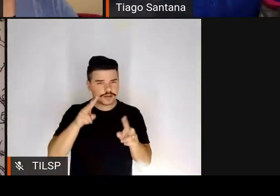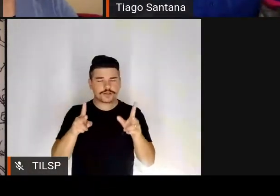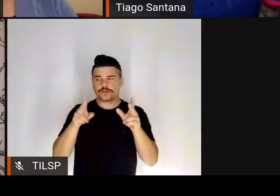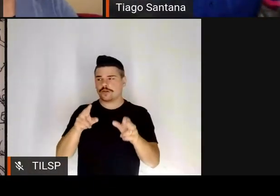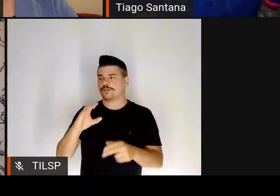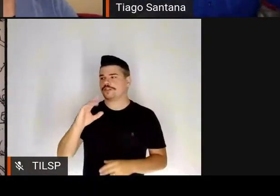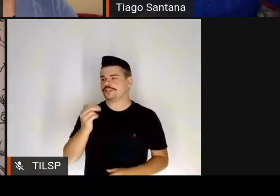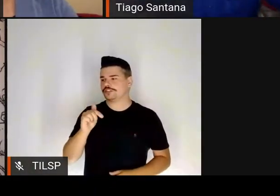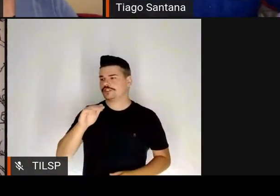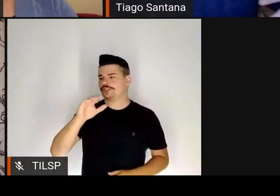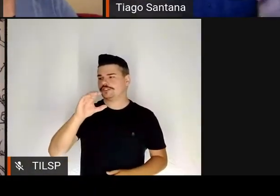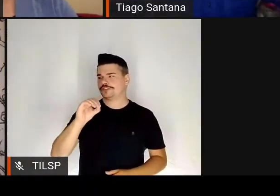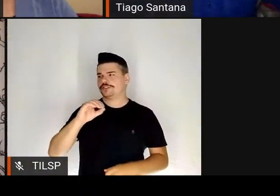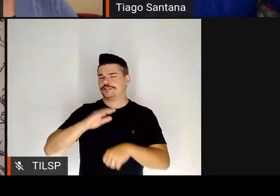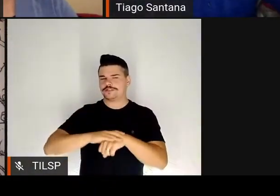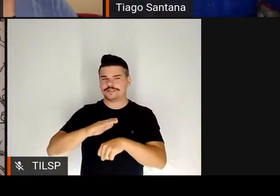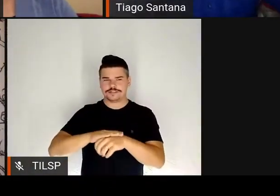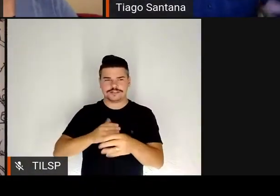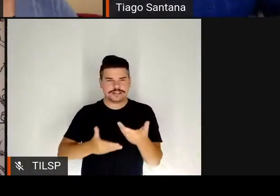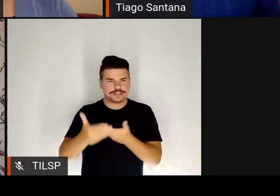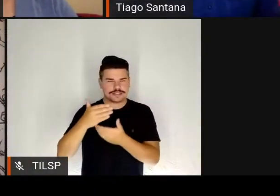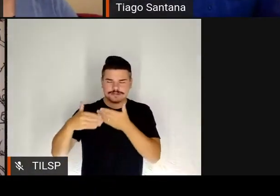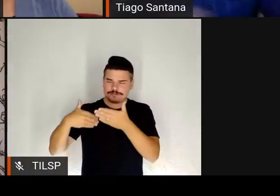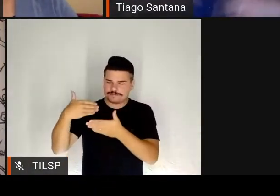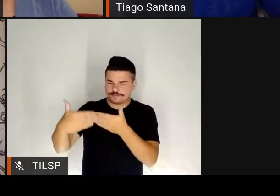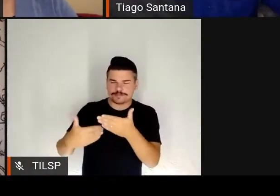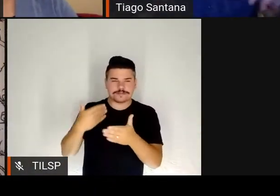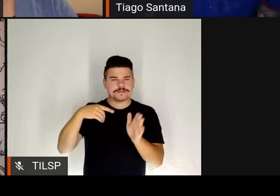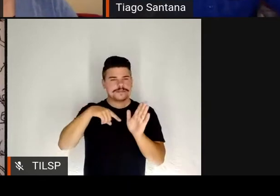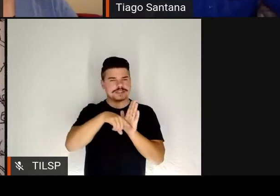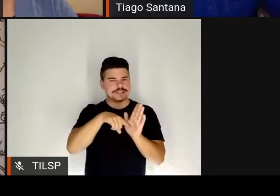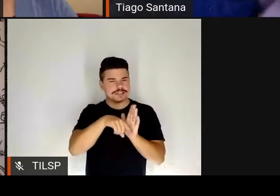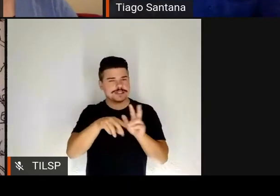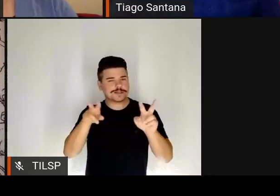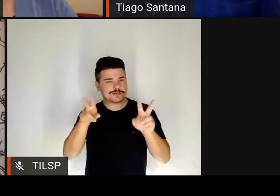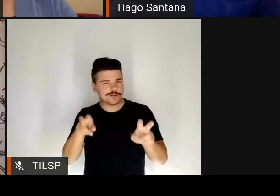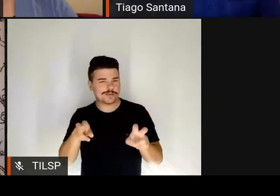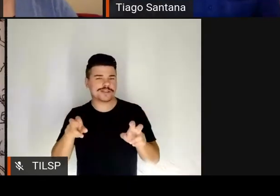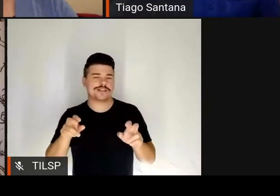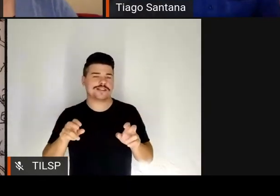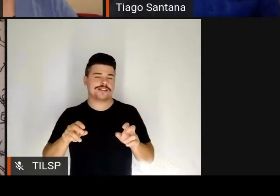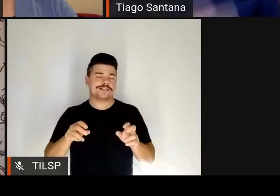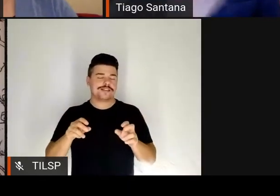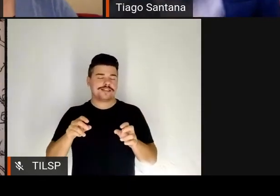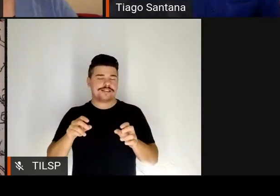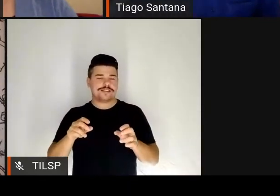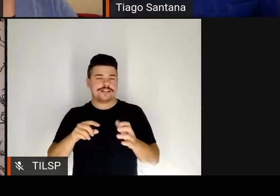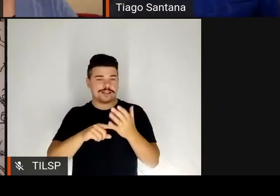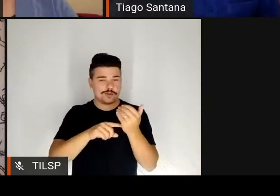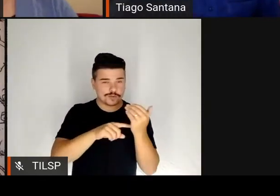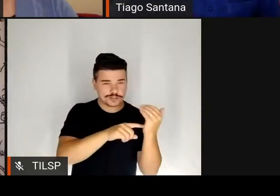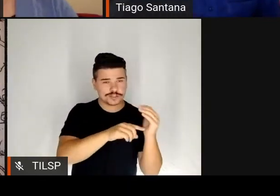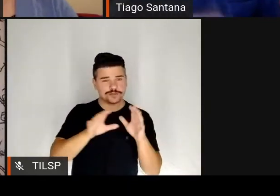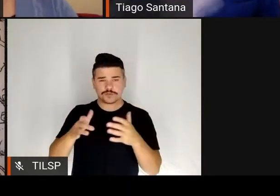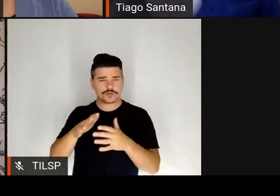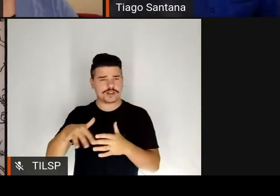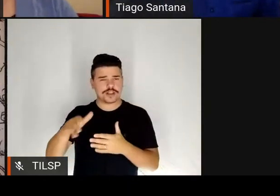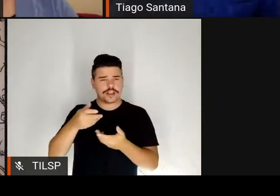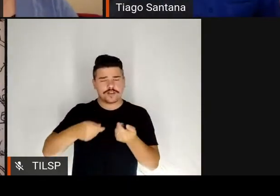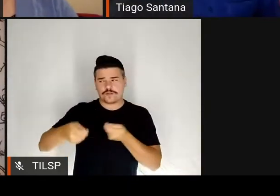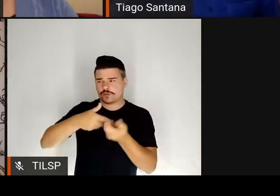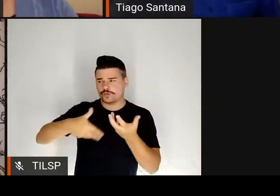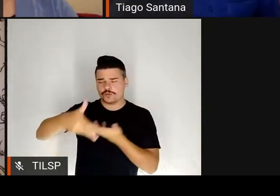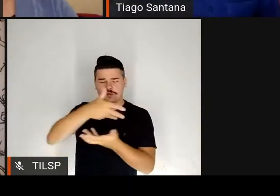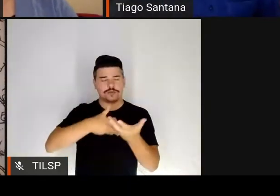toda a sua bagagem e pesquisa sobre tecnologia, sobre técnicas, né, onde ele revolucionou no campo